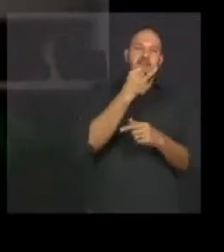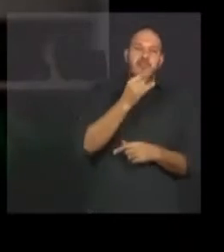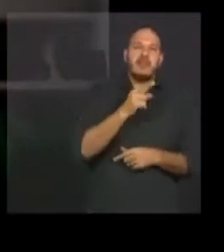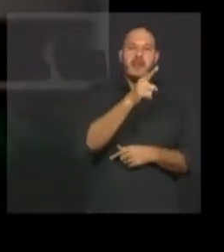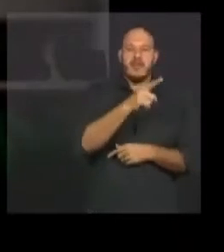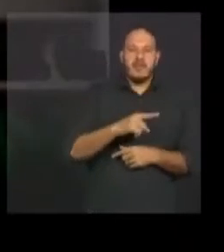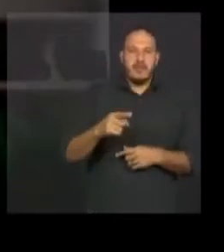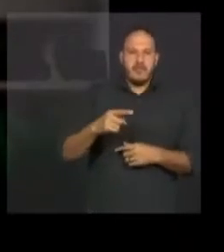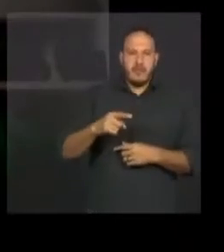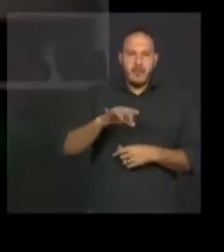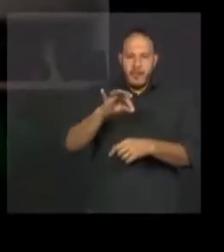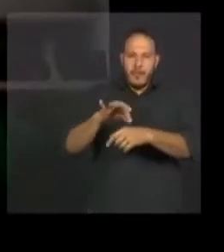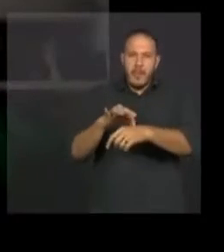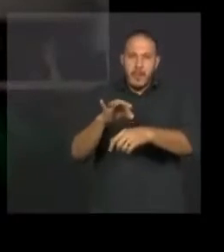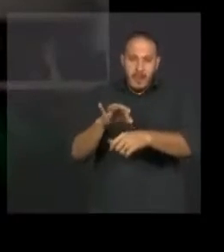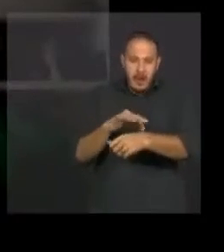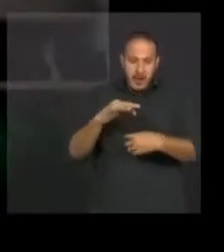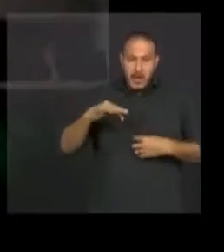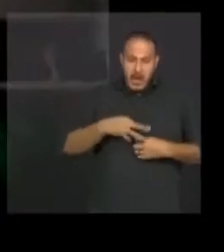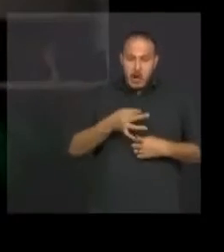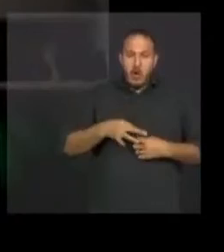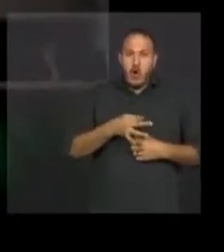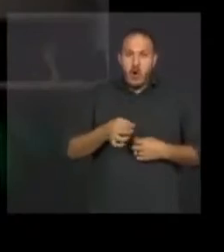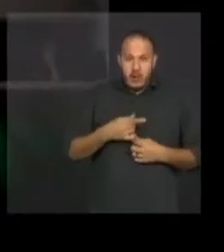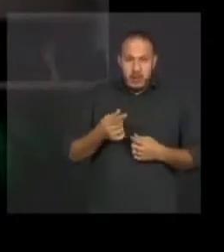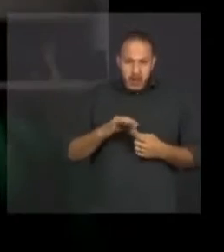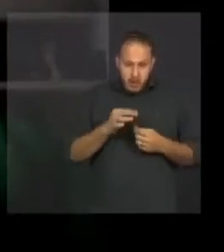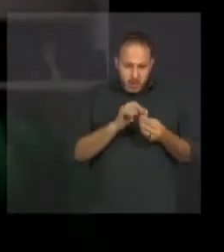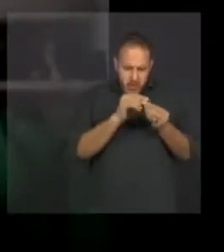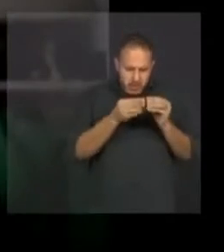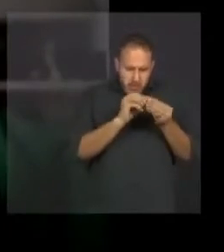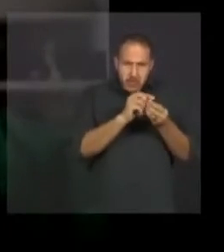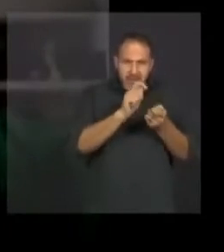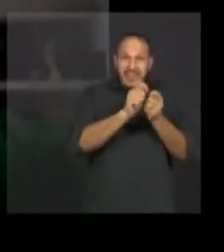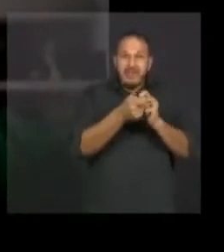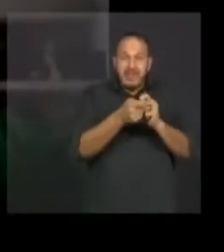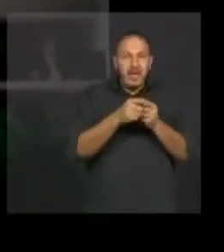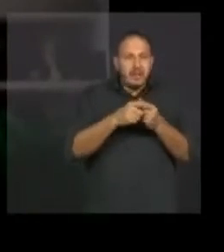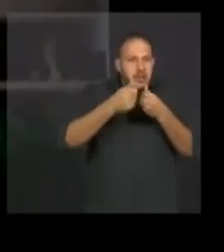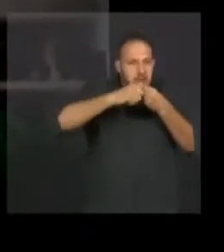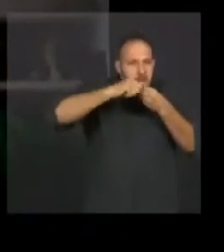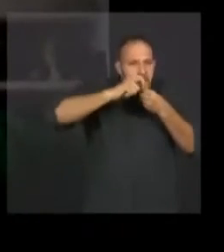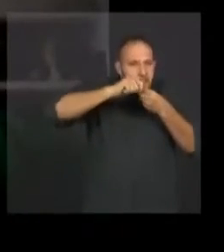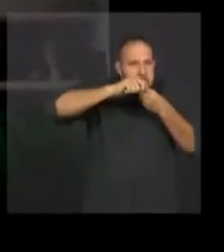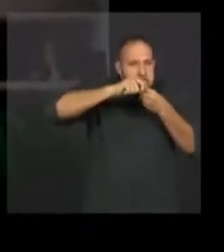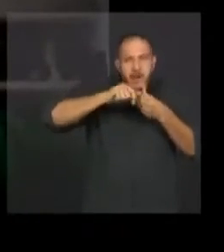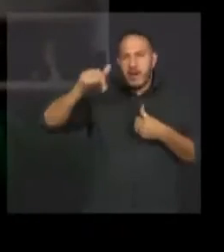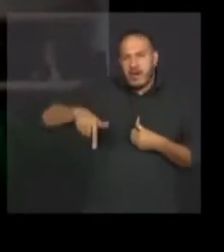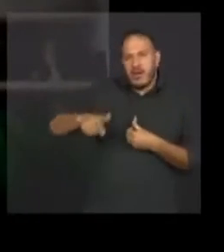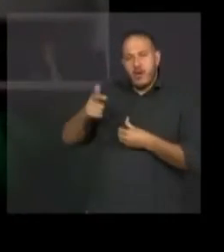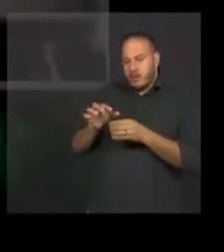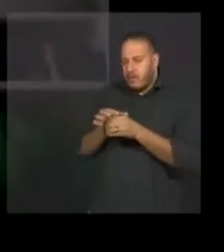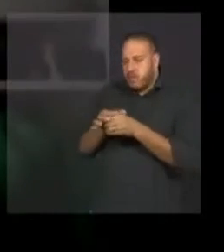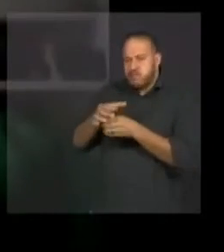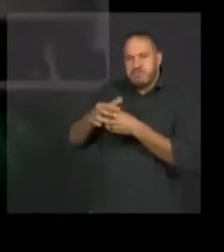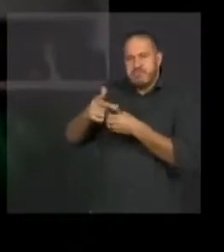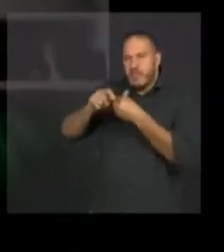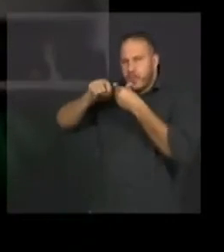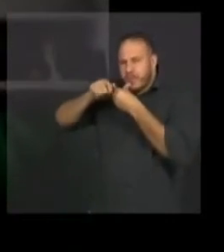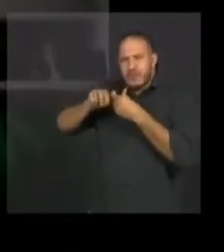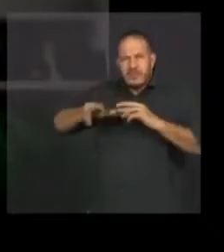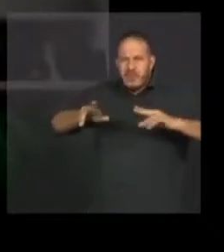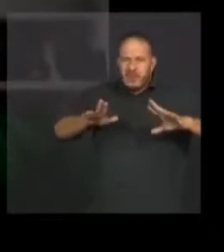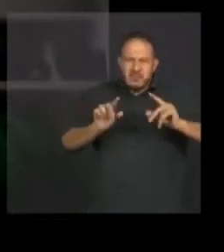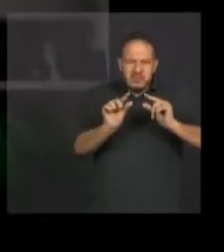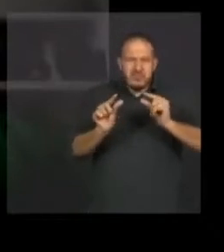encontra agulhas, onde aqui a gente encontra os cachimbos improvisados para o uso de crack. Mas, fora a substância em si,